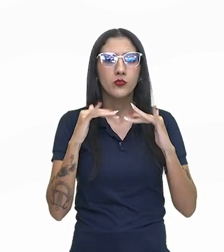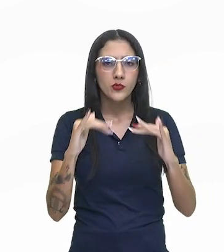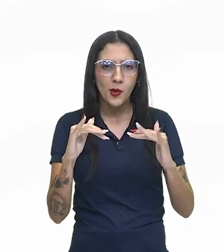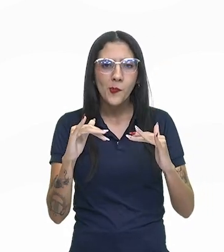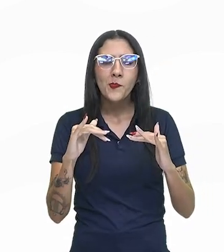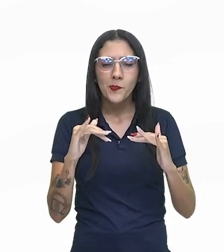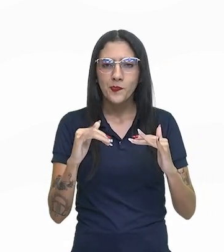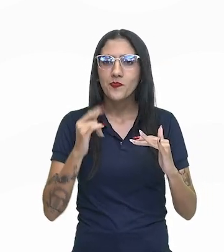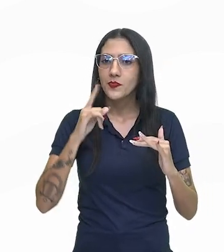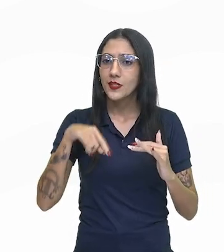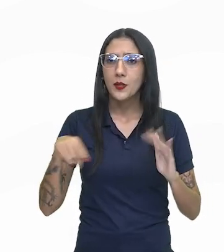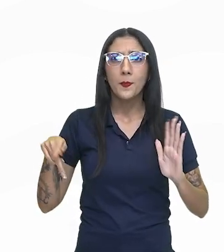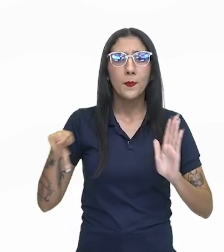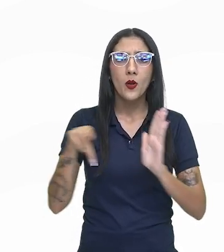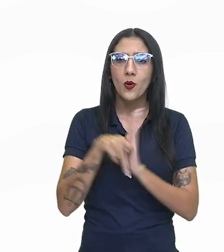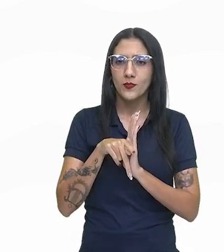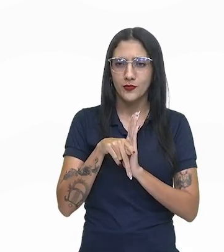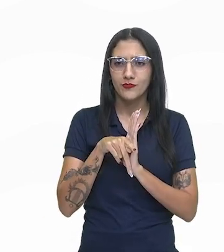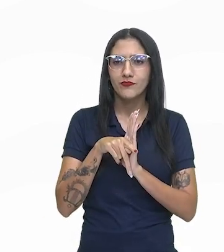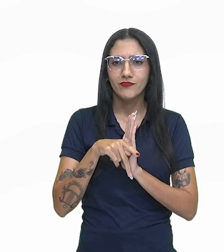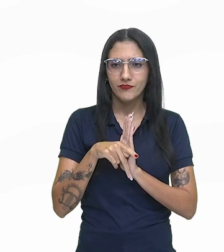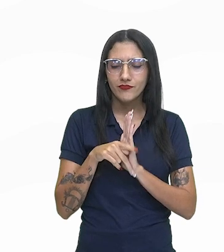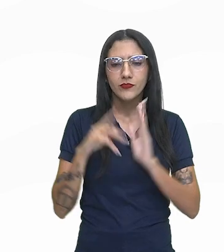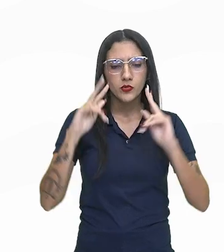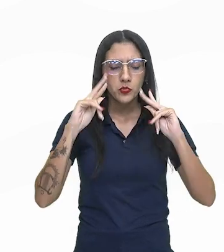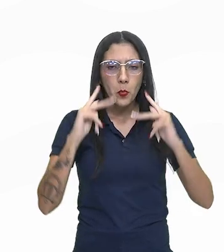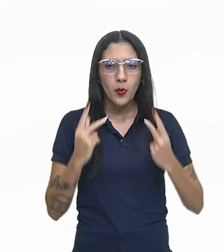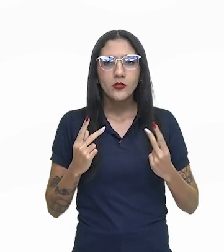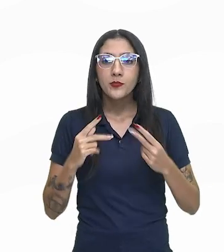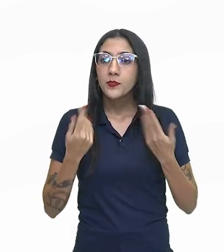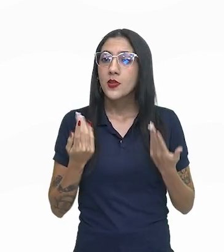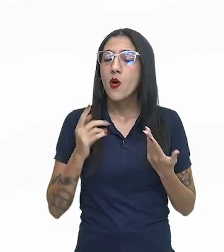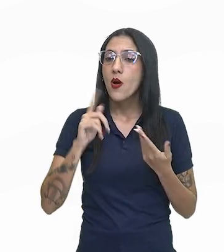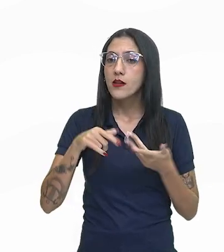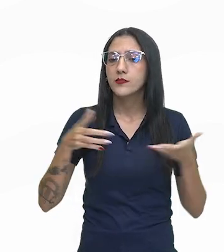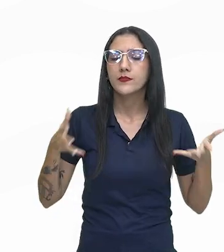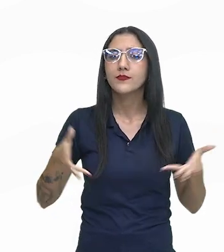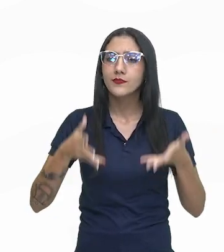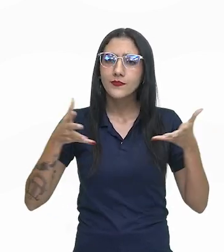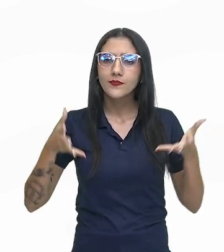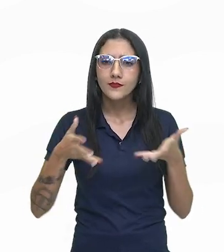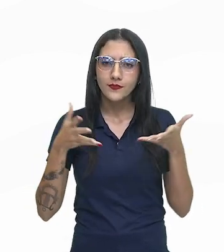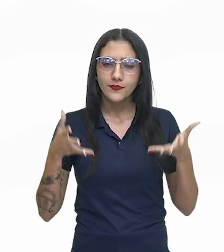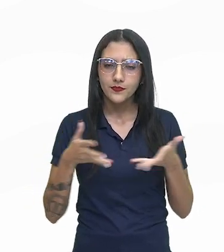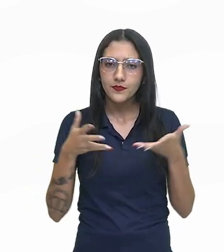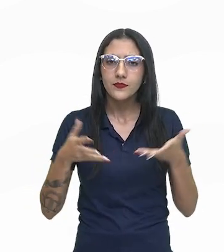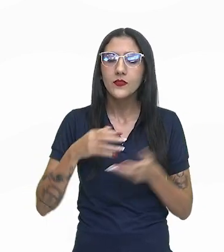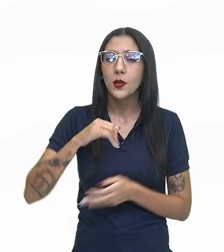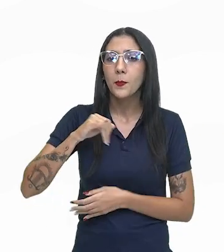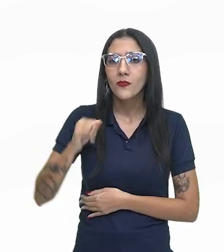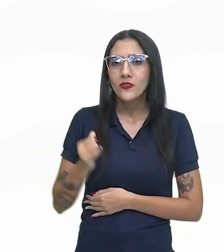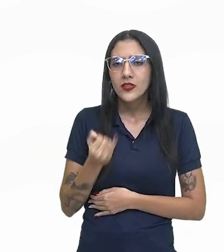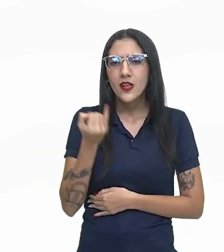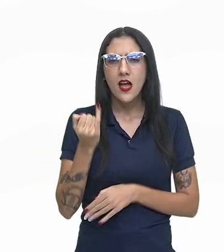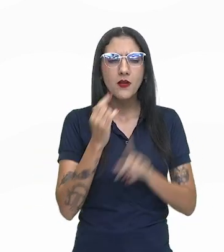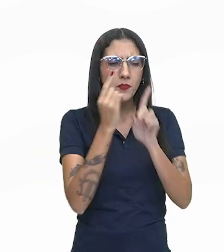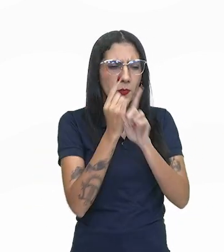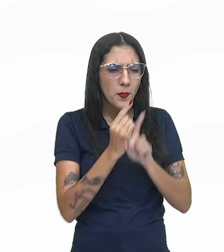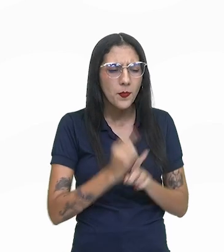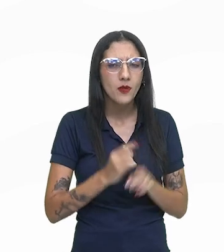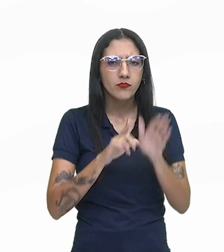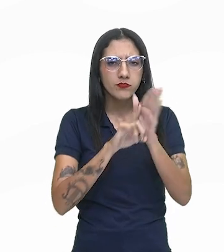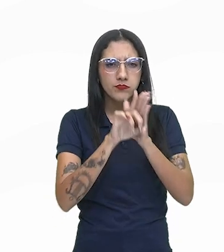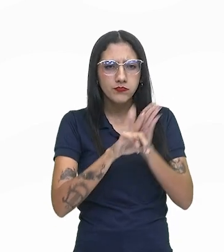pessoal, ela é inata dos seres humanos, né? Que impulsiona a explorar,